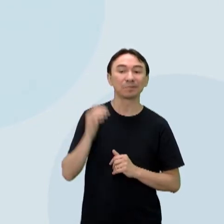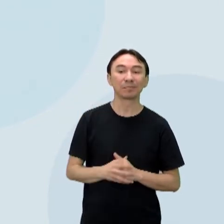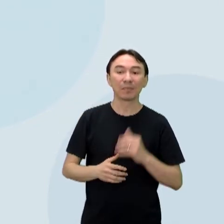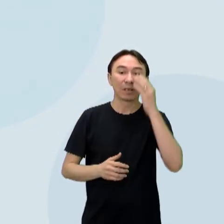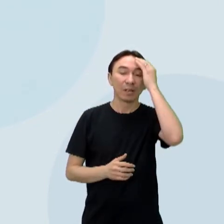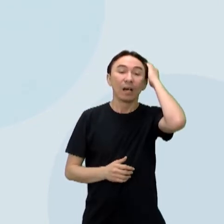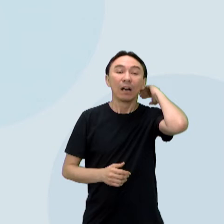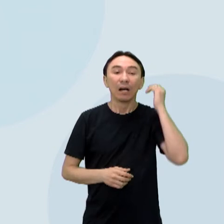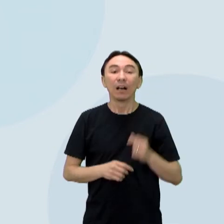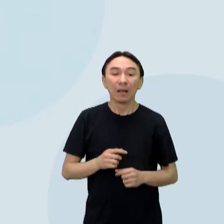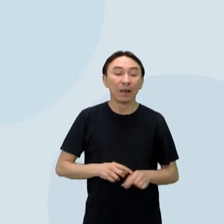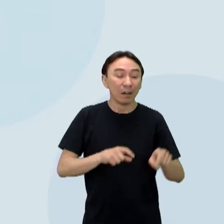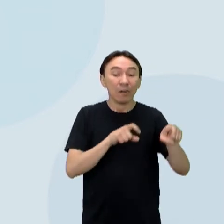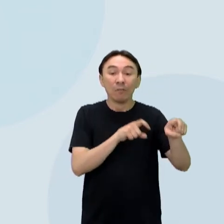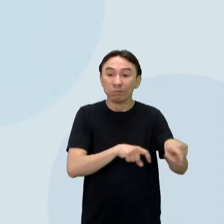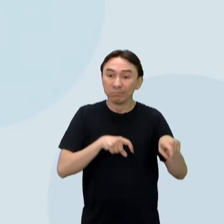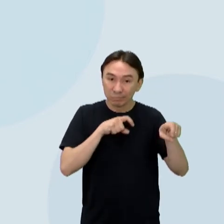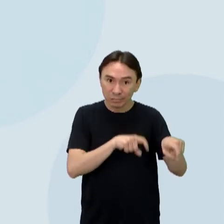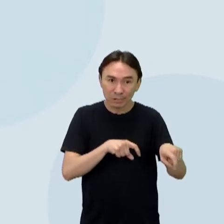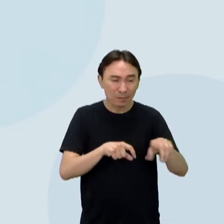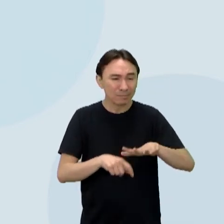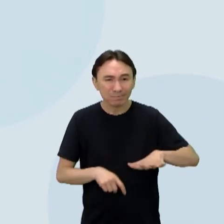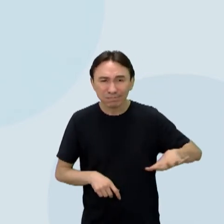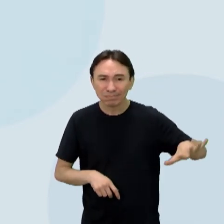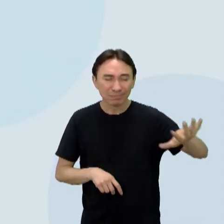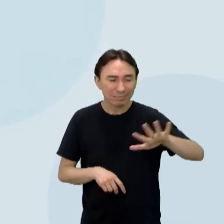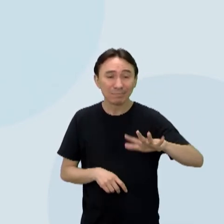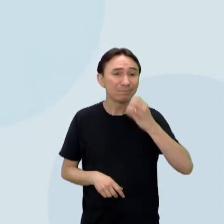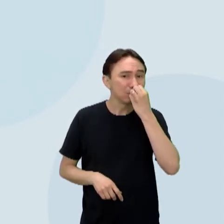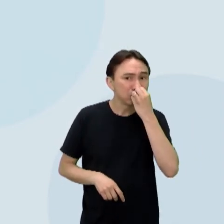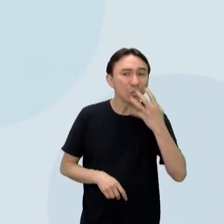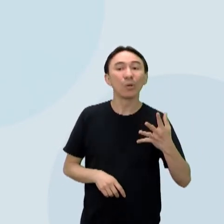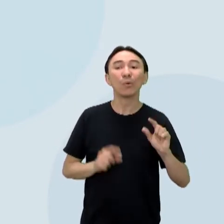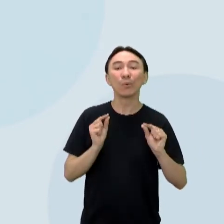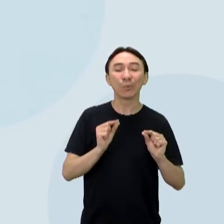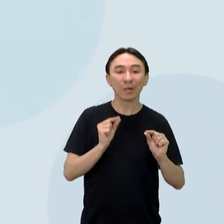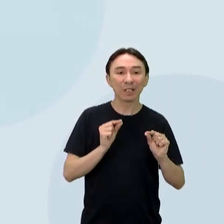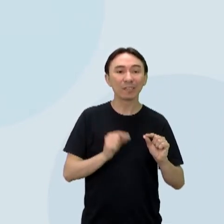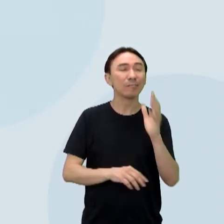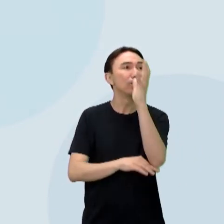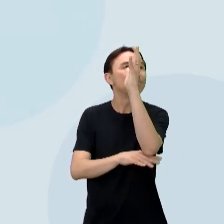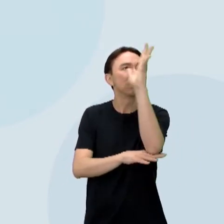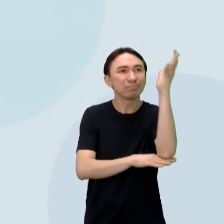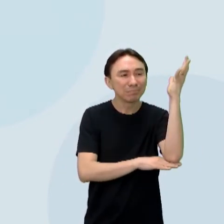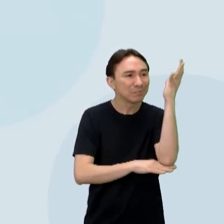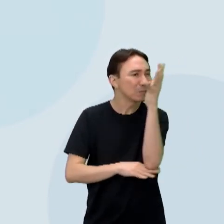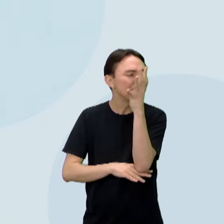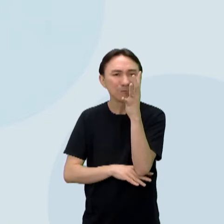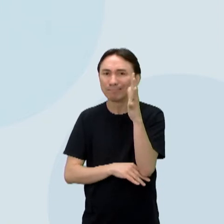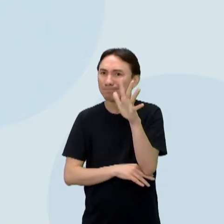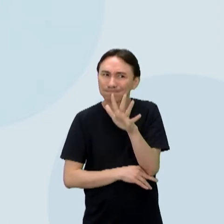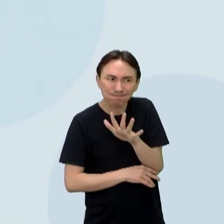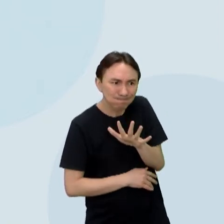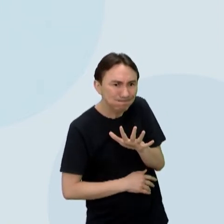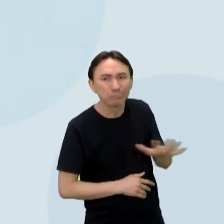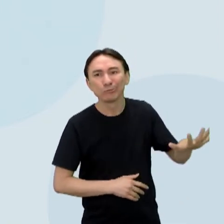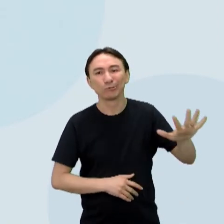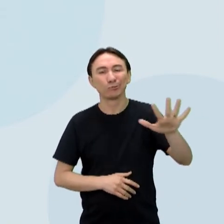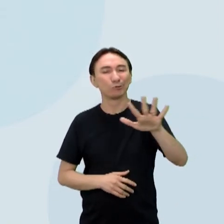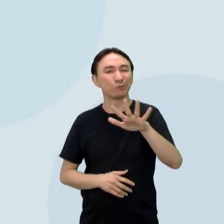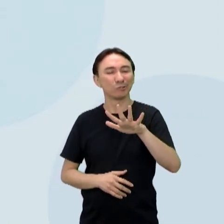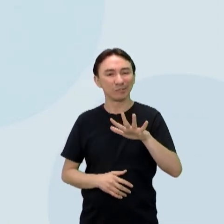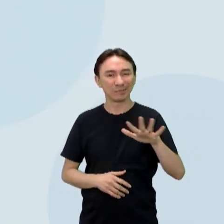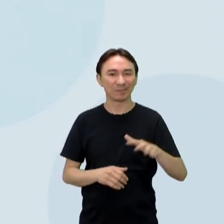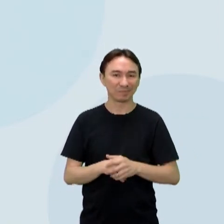é toda a natureza. Está em toda parte. E aí, mais